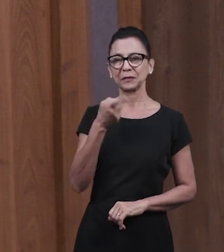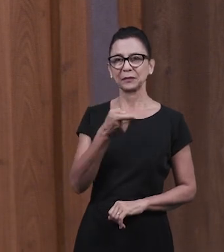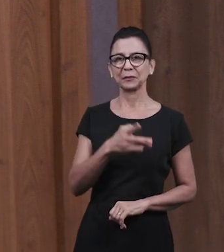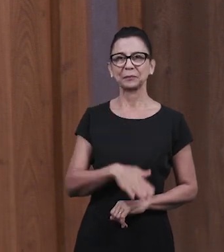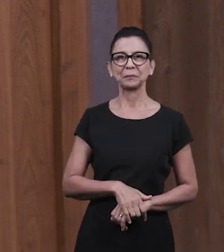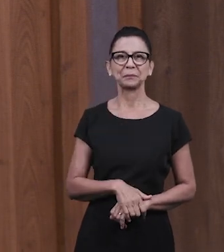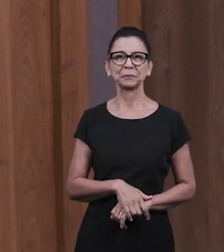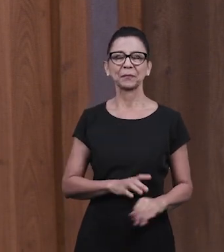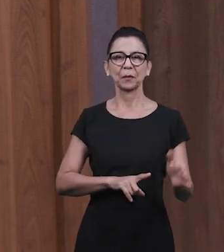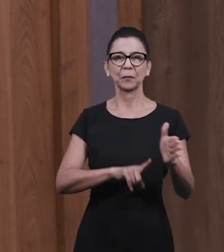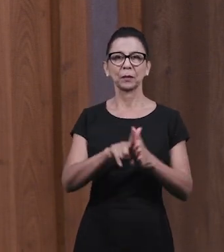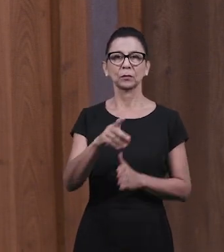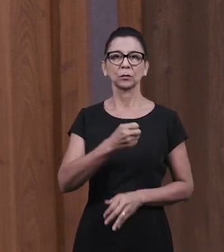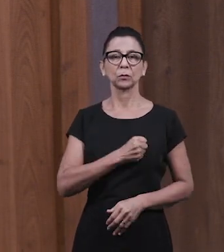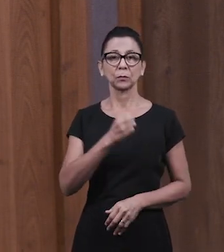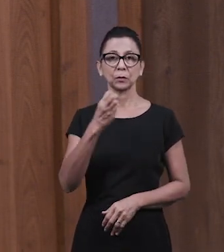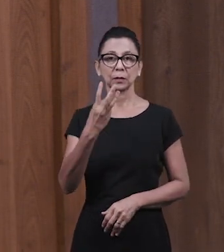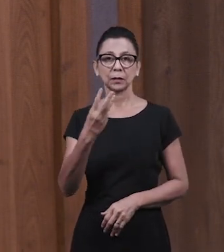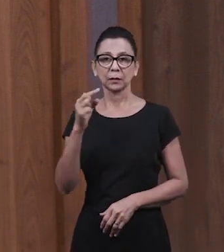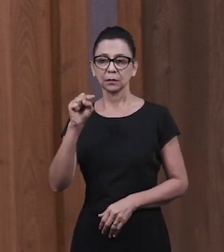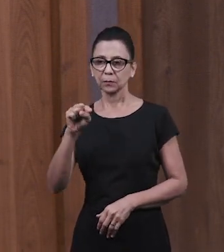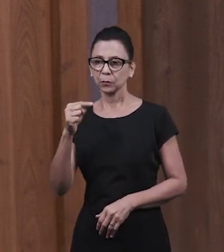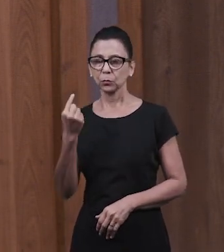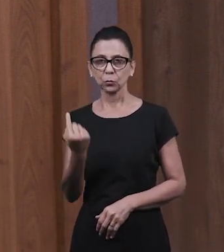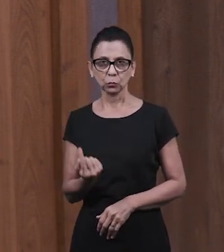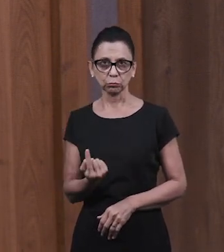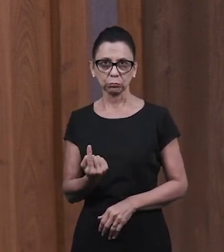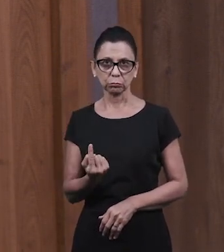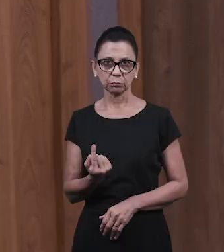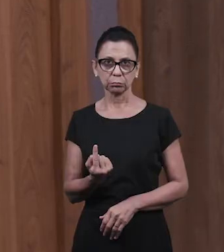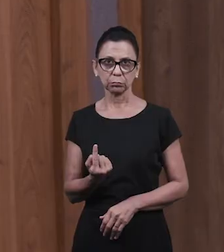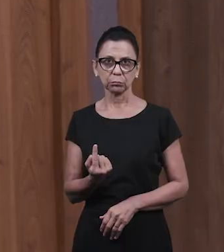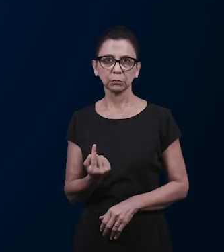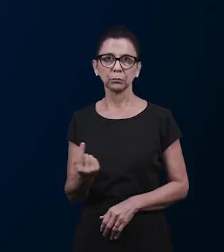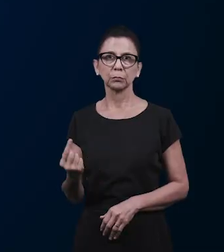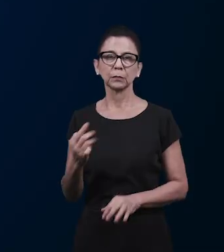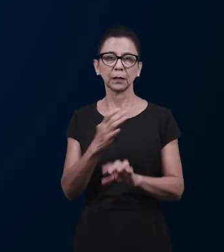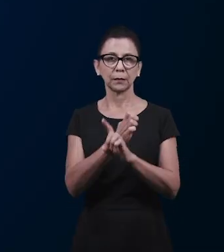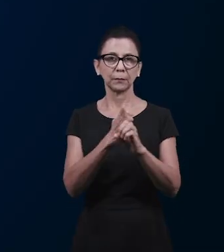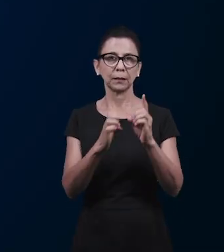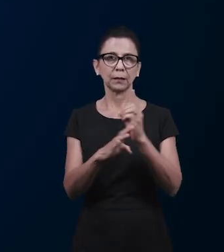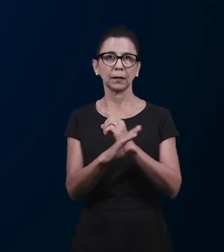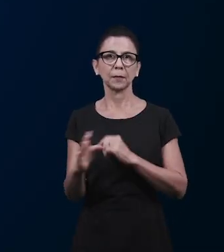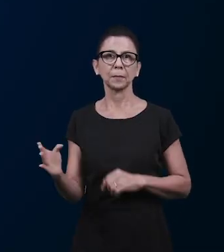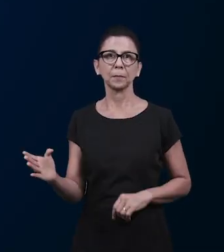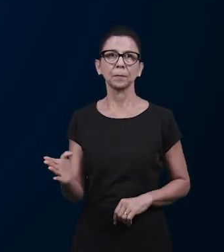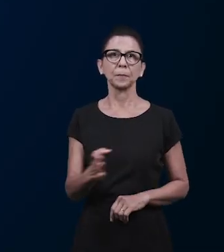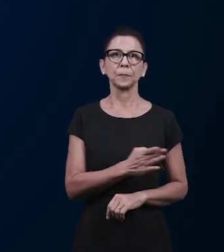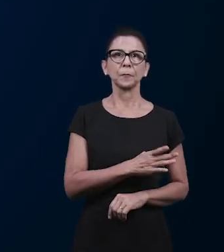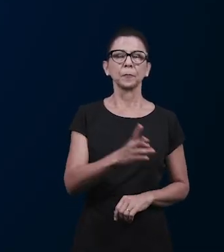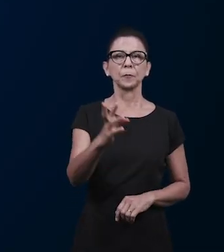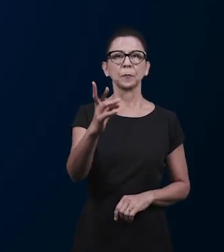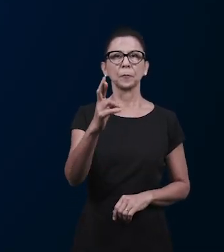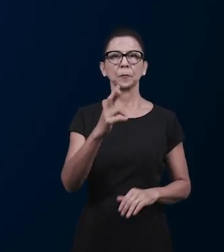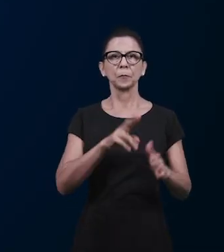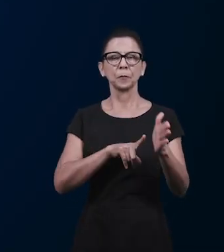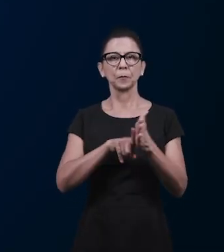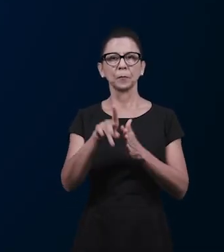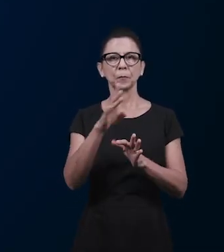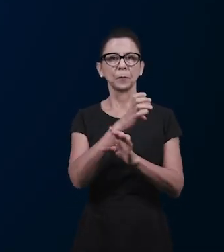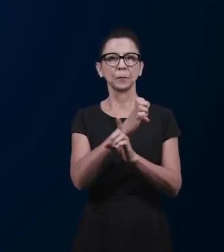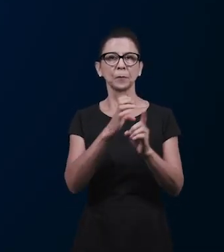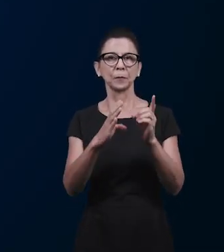pergunta, agora 3.1 da nossa Escola Bíblica Dominical. Respondendo à pergunta 3.1